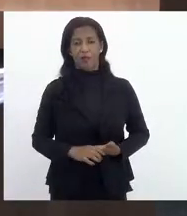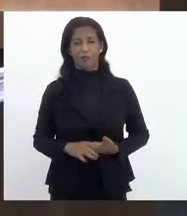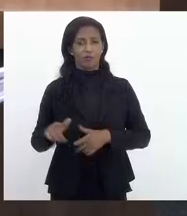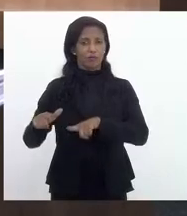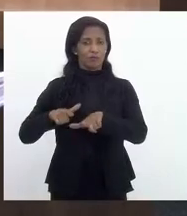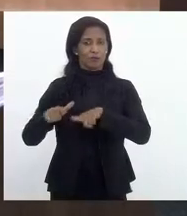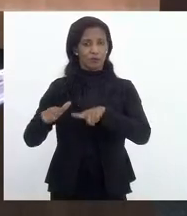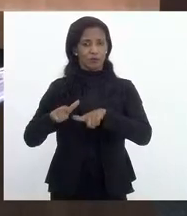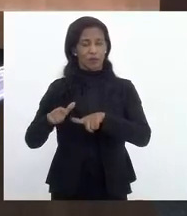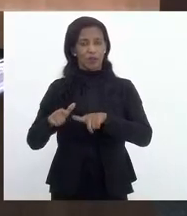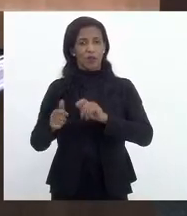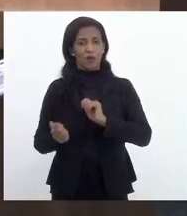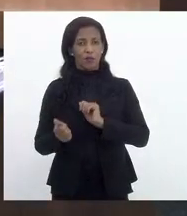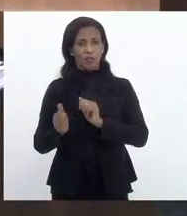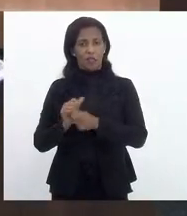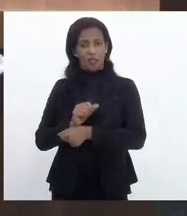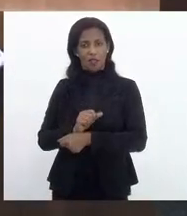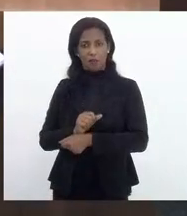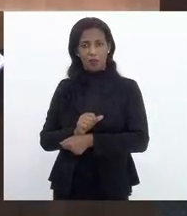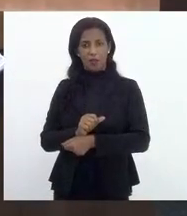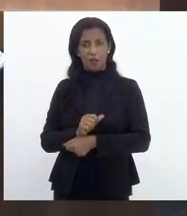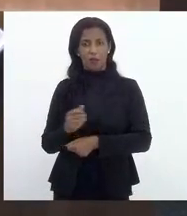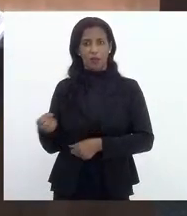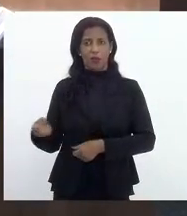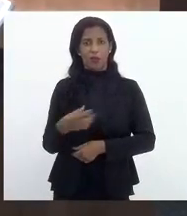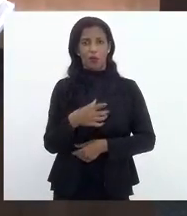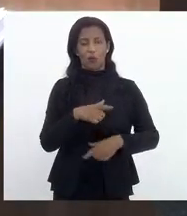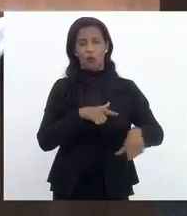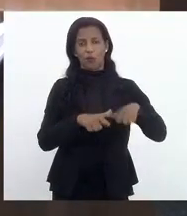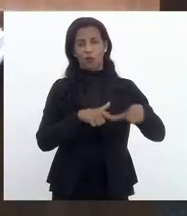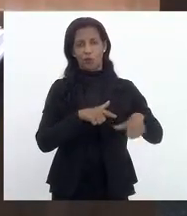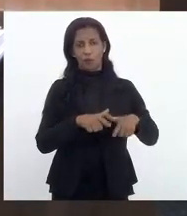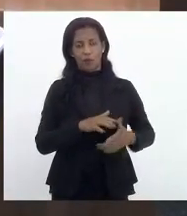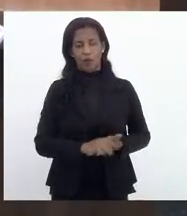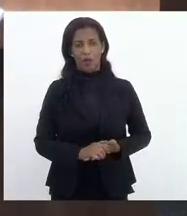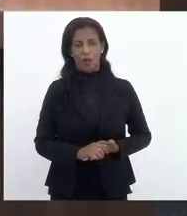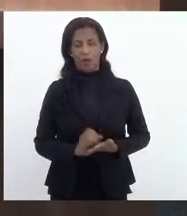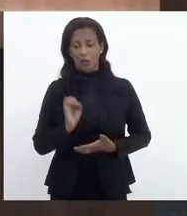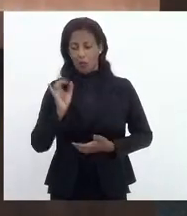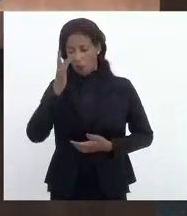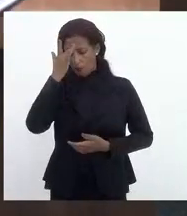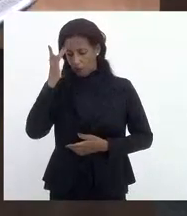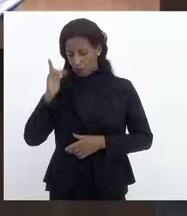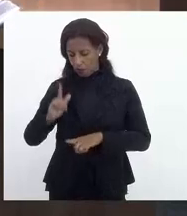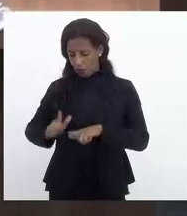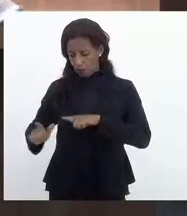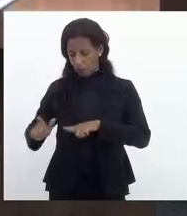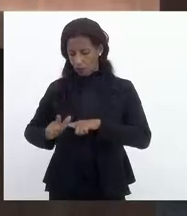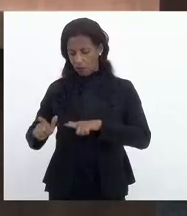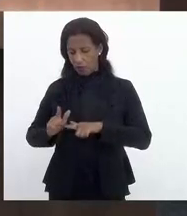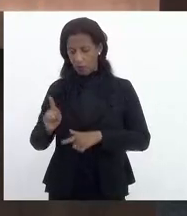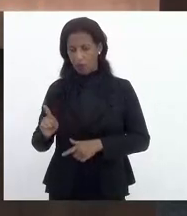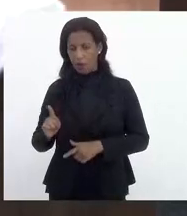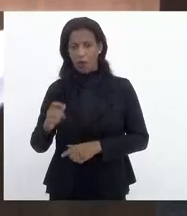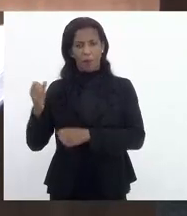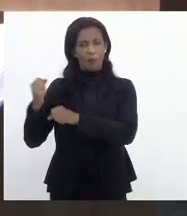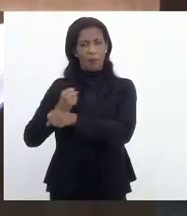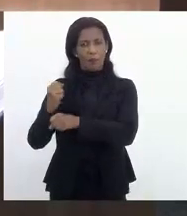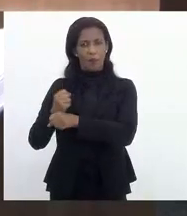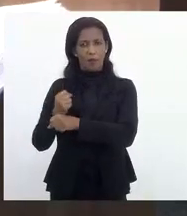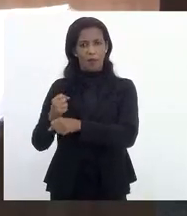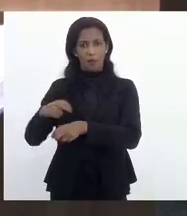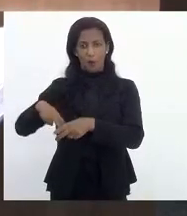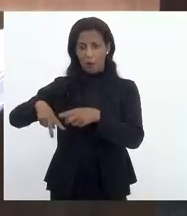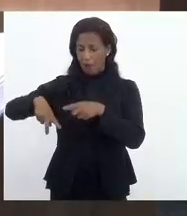os trabalhadores serão readaptados com a nova função significa que um trabalhador que era um pedreiro